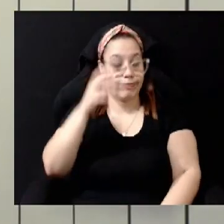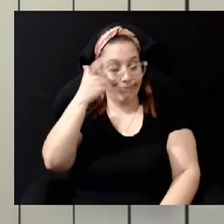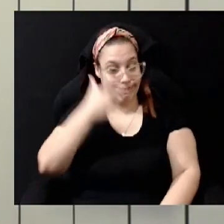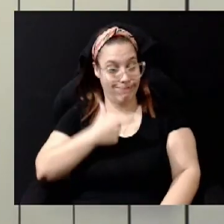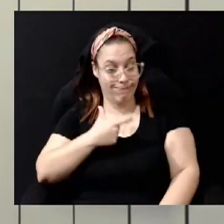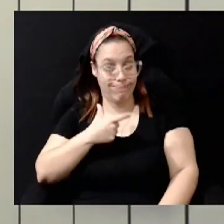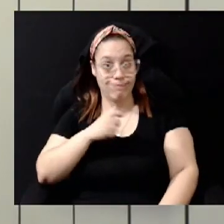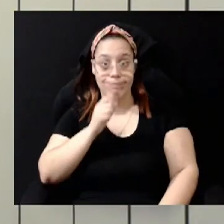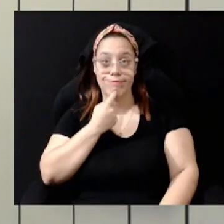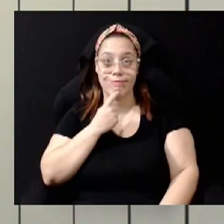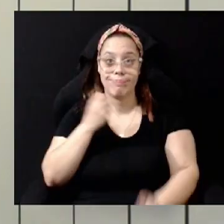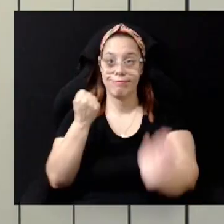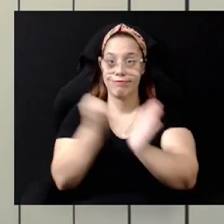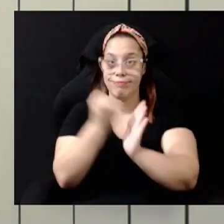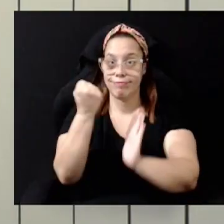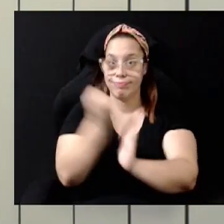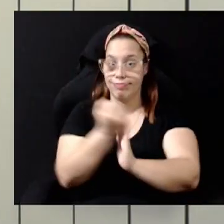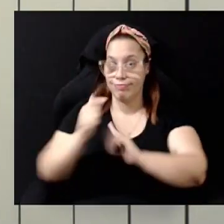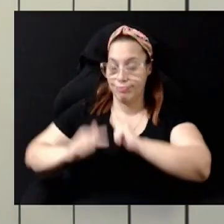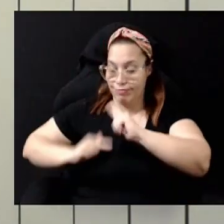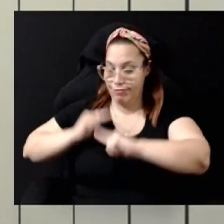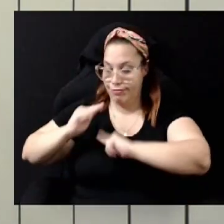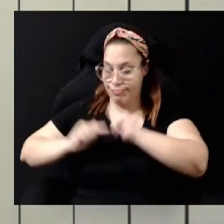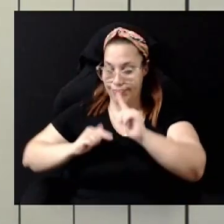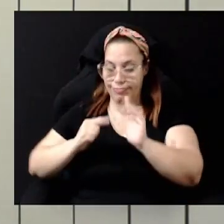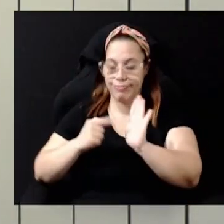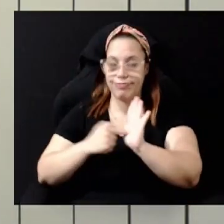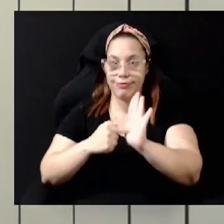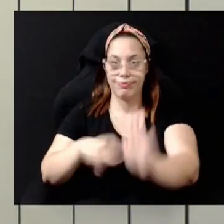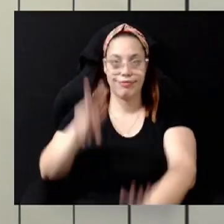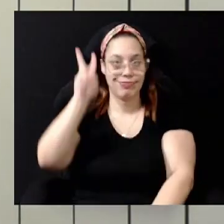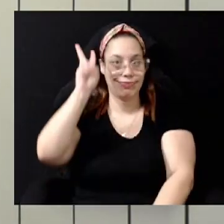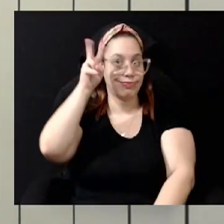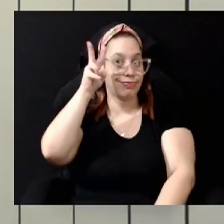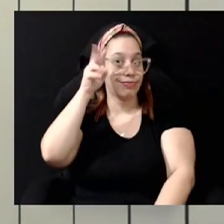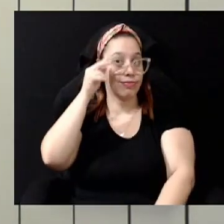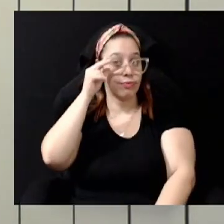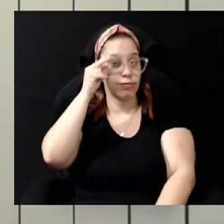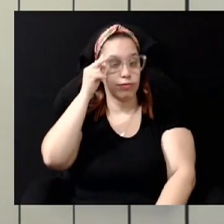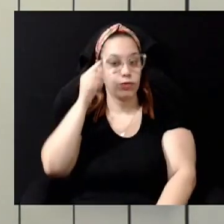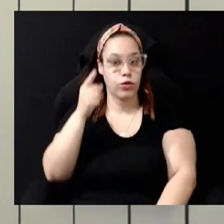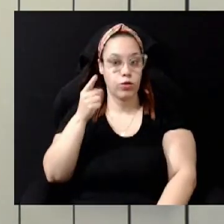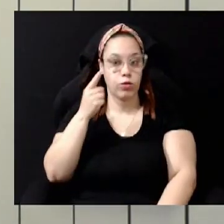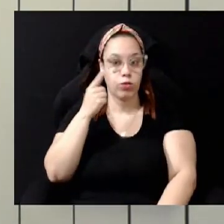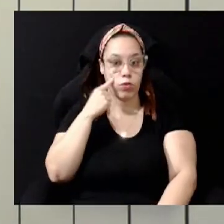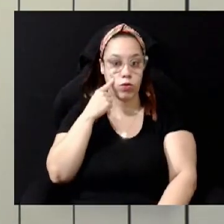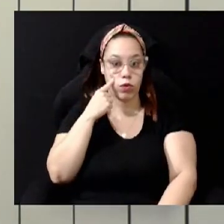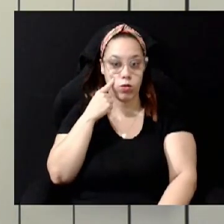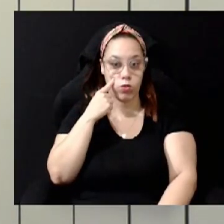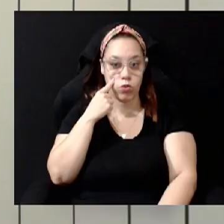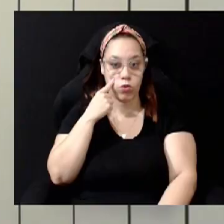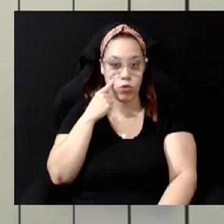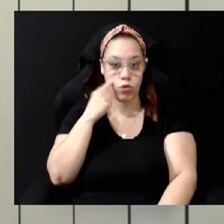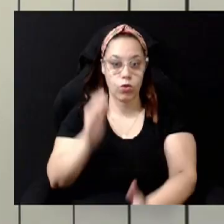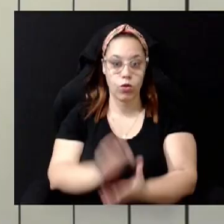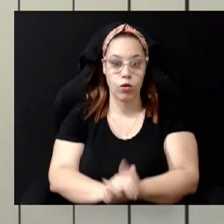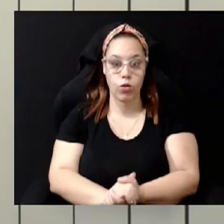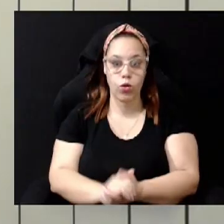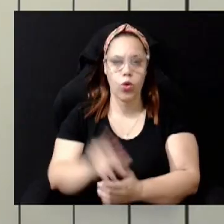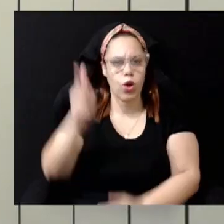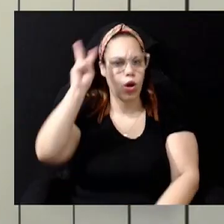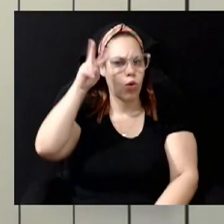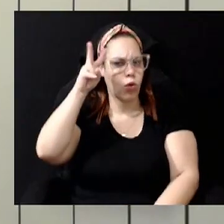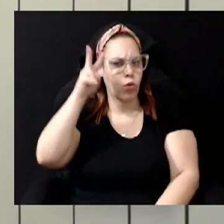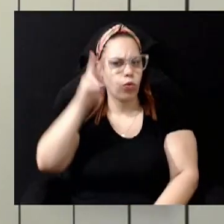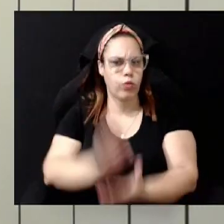marcaram gerações e fizeram história na cidade. Jolomar Brito, autodidata, historiador, radialista